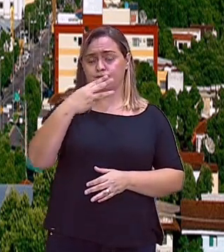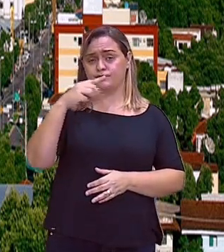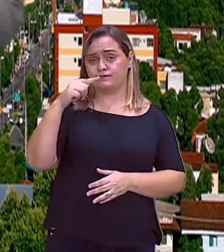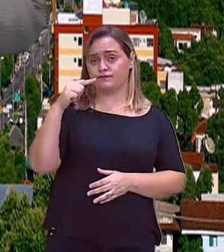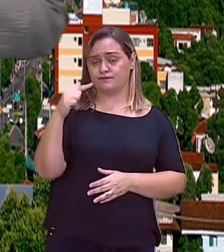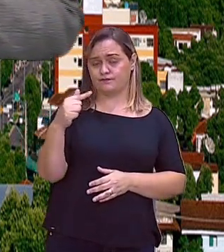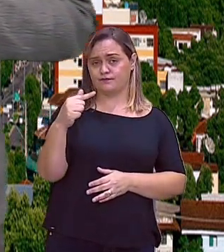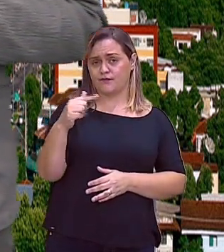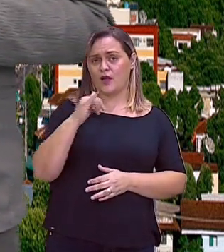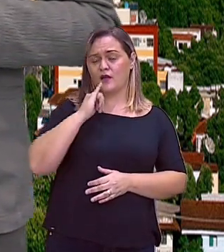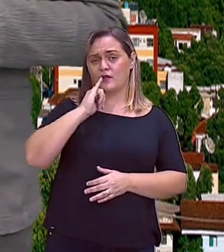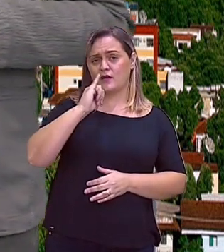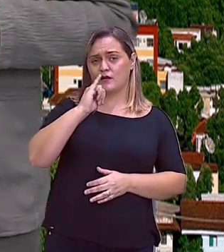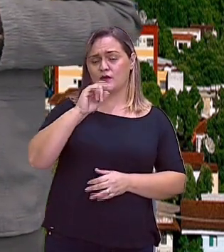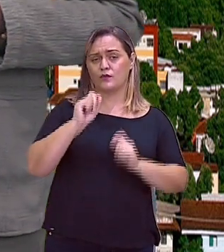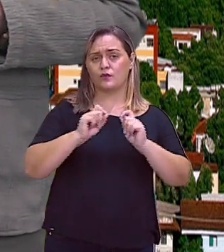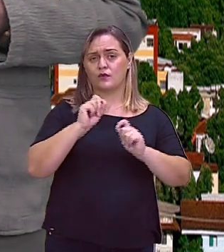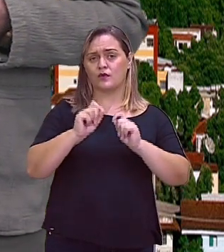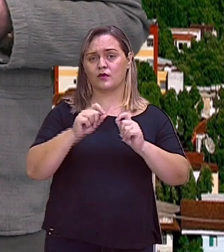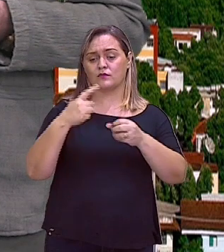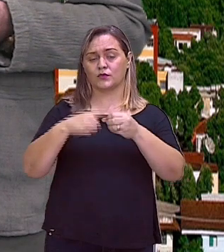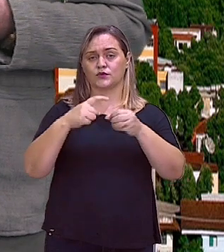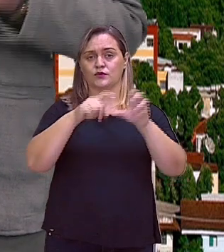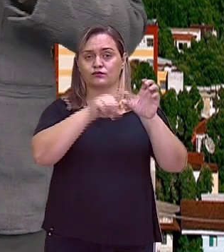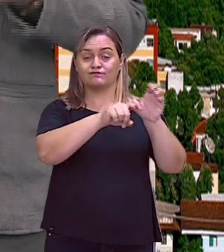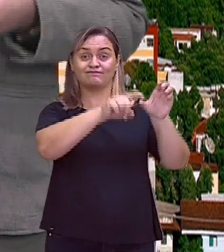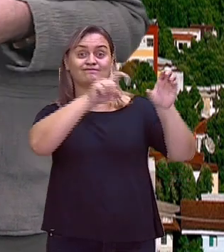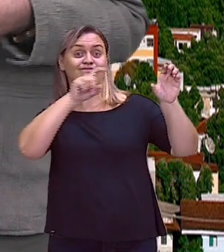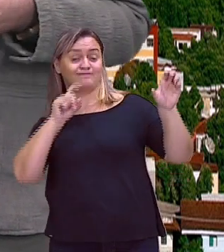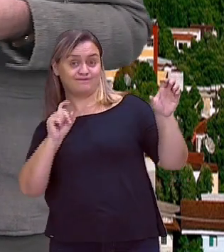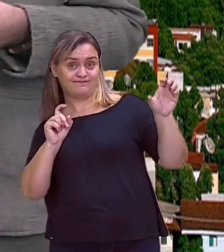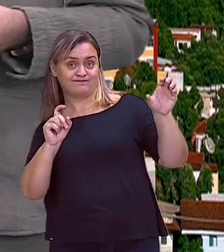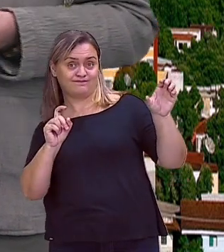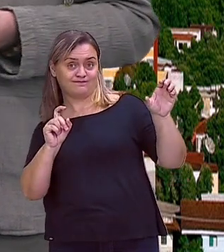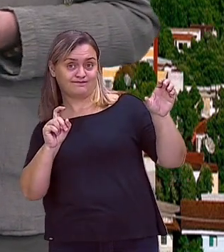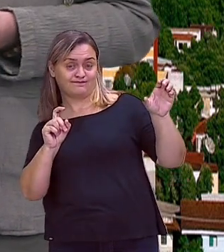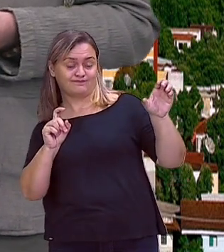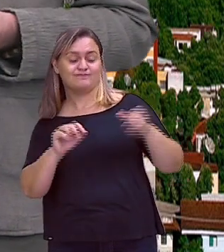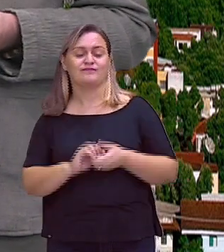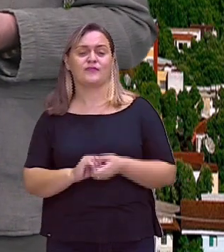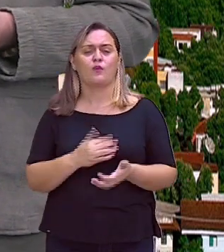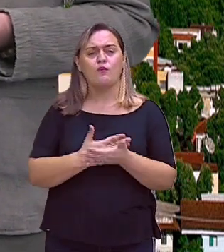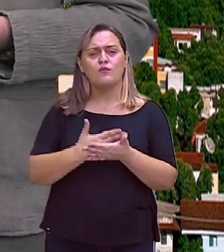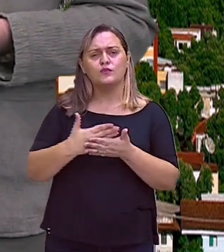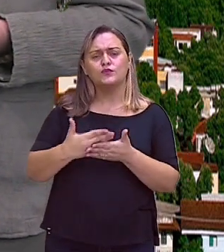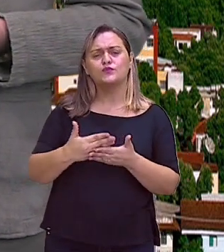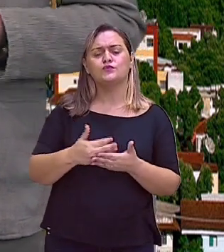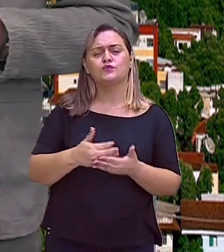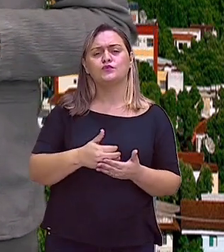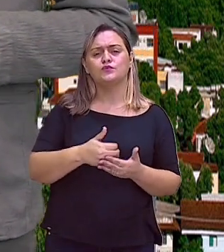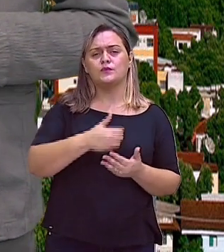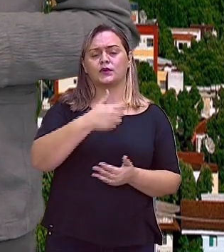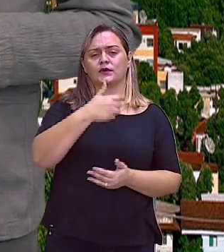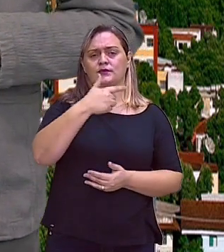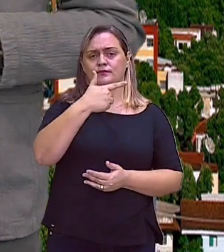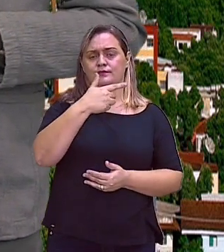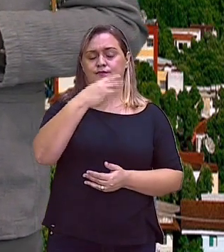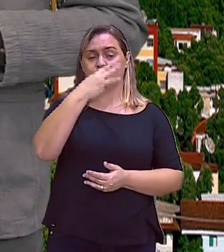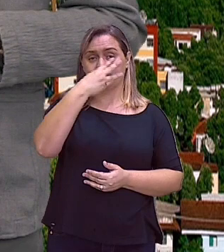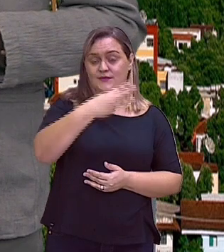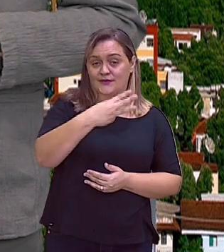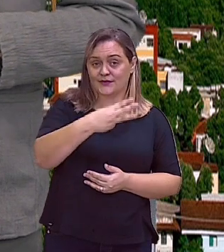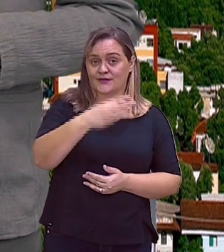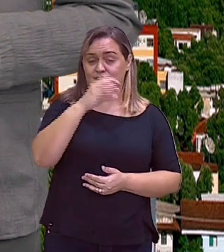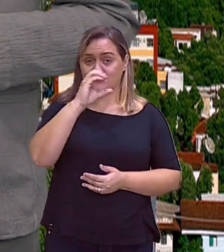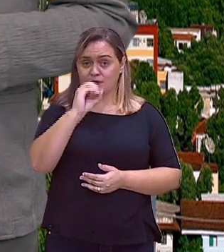declarando emancipada cidade e esta se instalaria no dia Trinta e Um de 1938